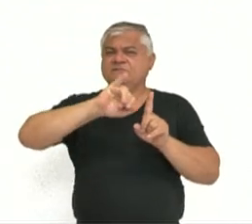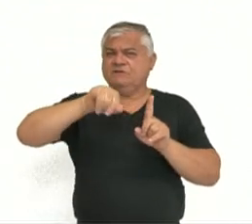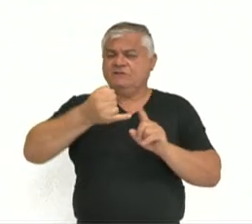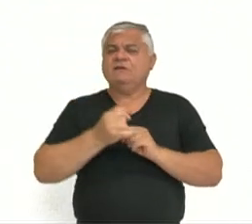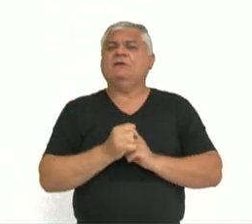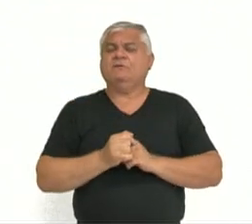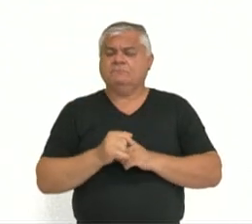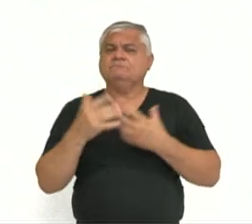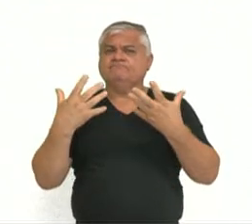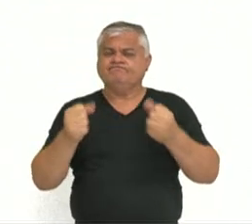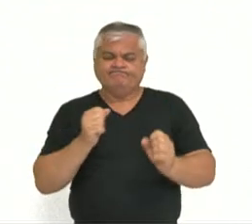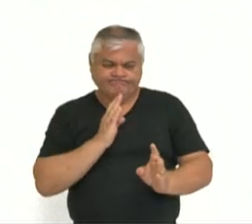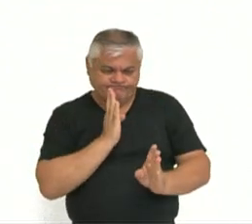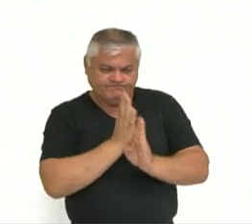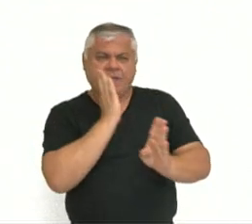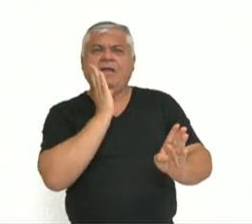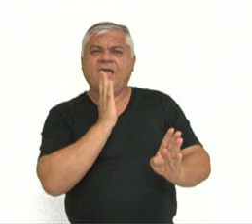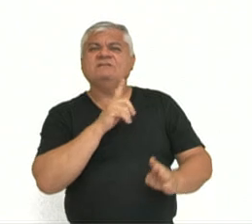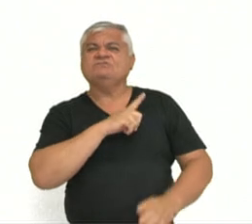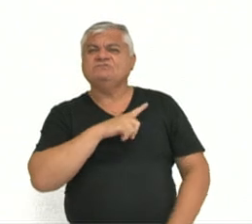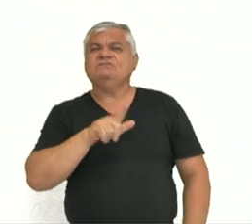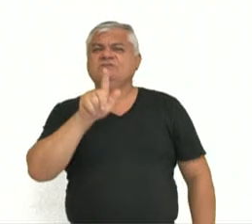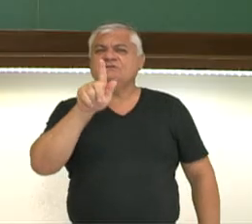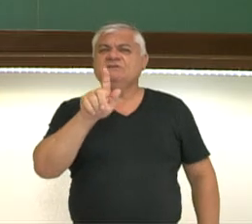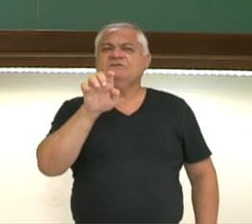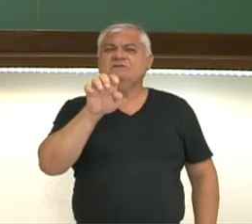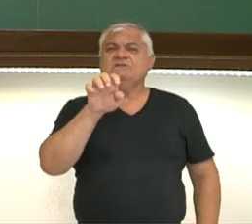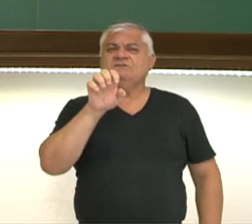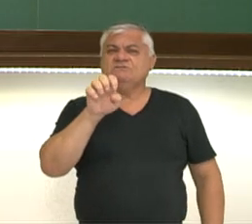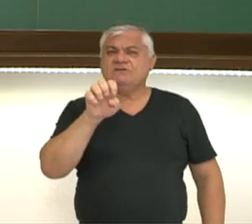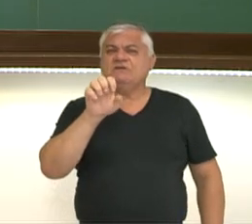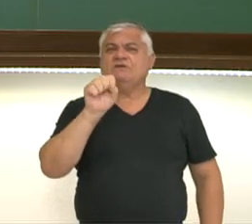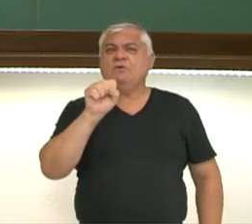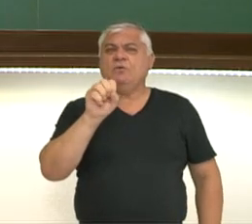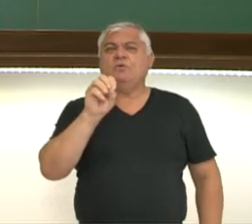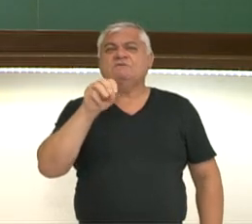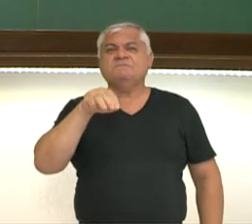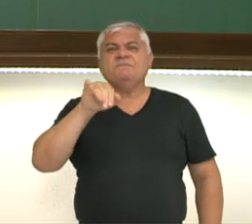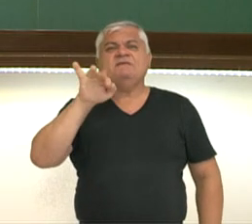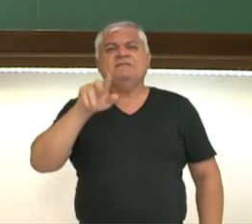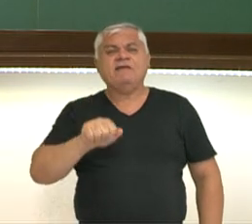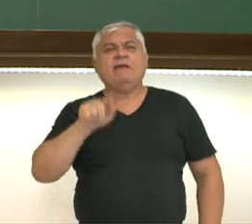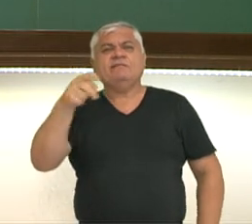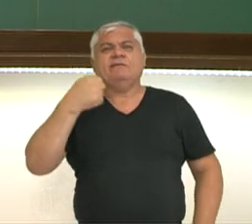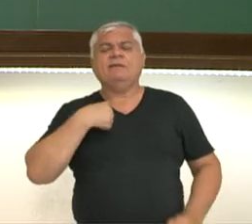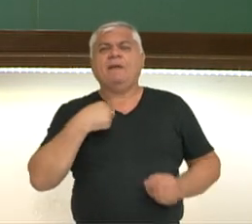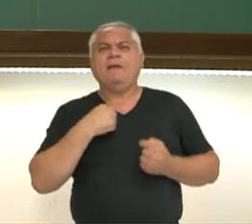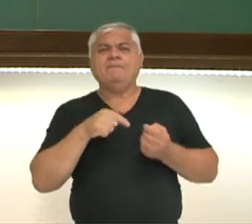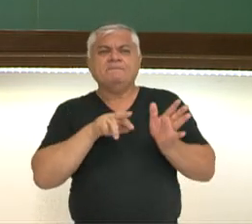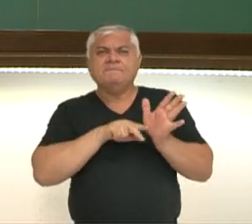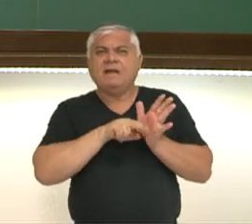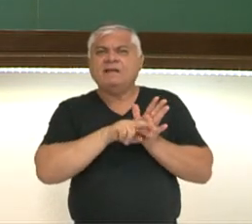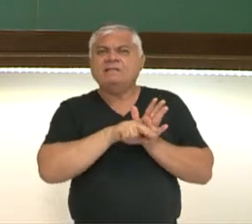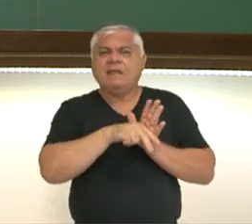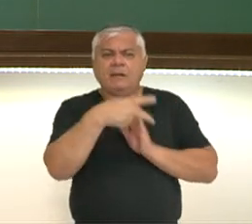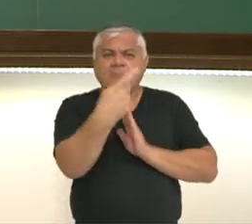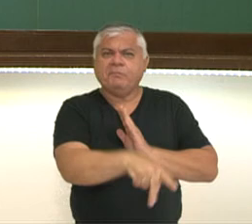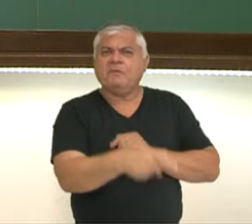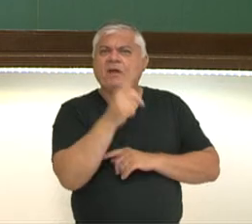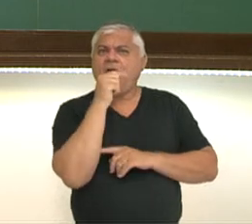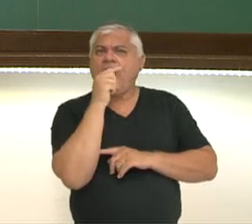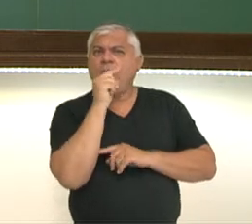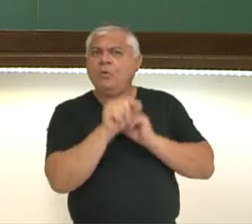admitiu a presença de geosmina em algumas as costas analisadas